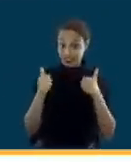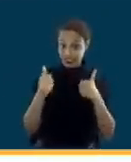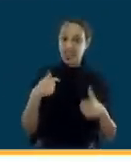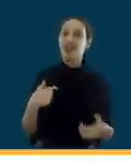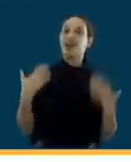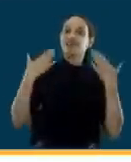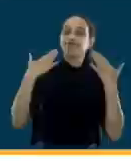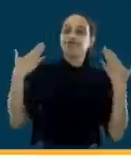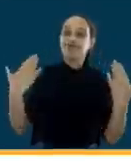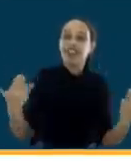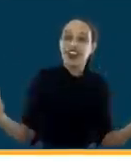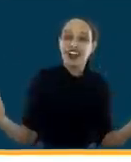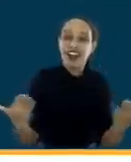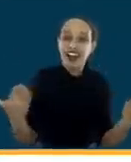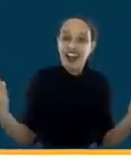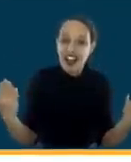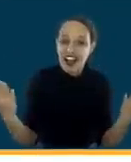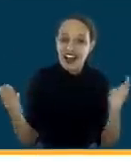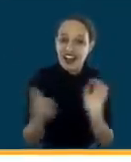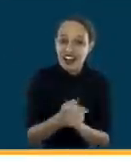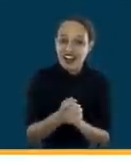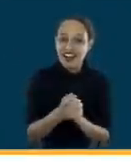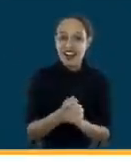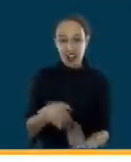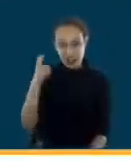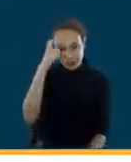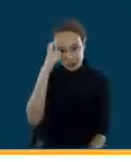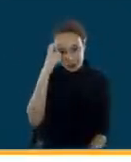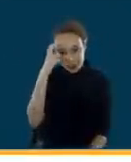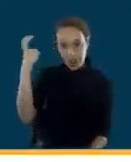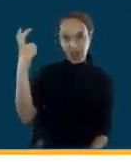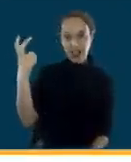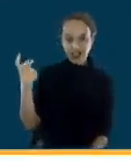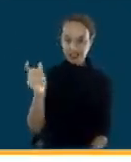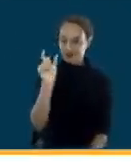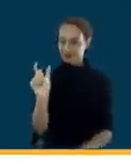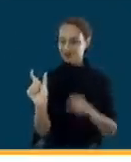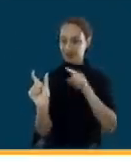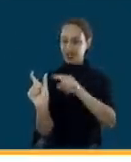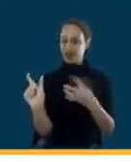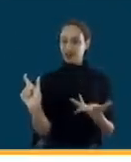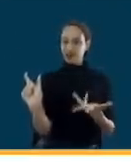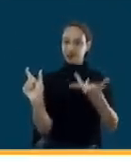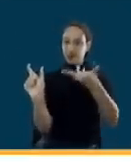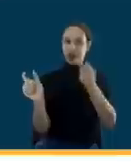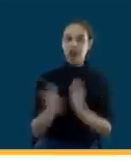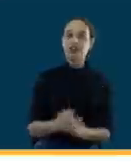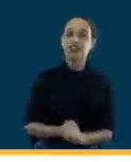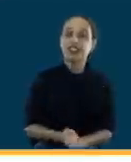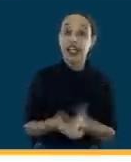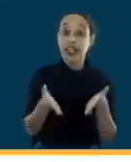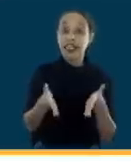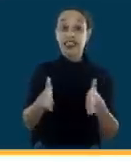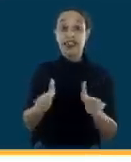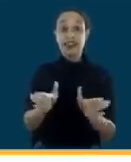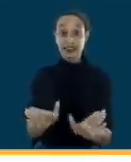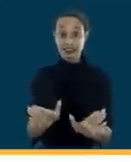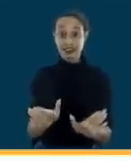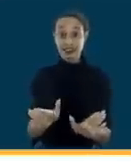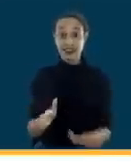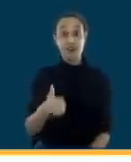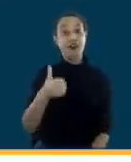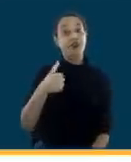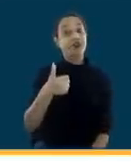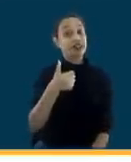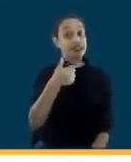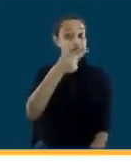apresentar uma sábia da palavra encantadora. Nasceu em 72, no